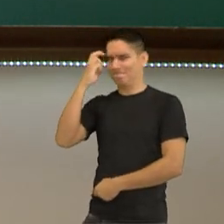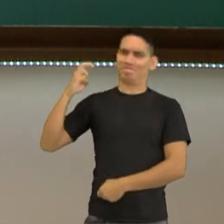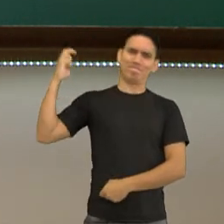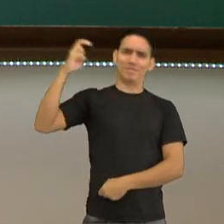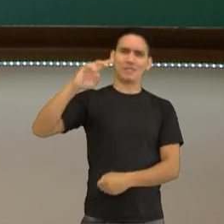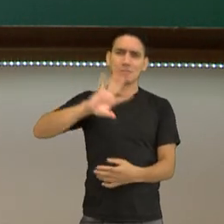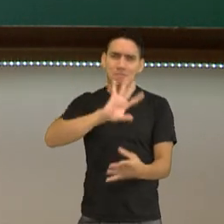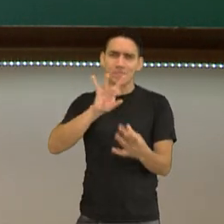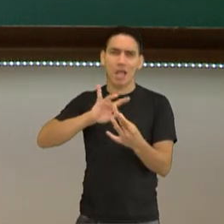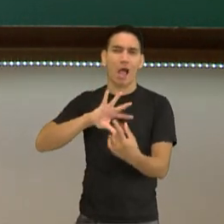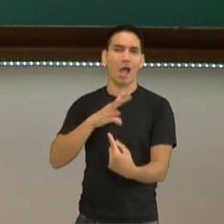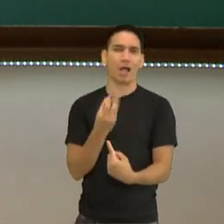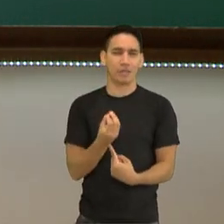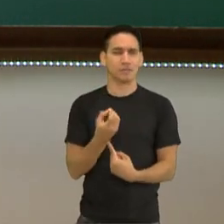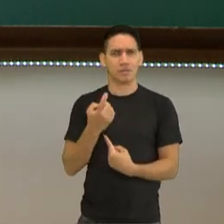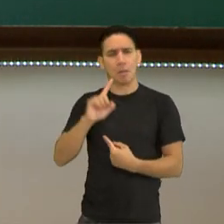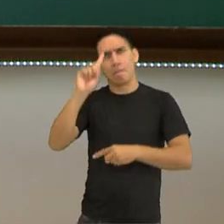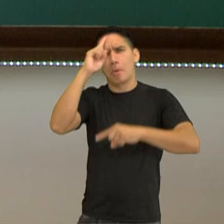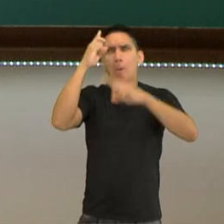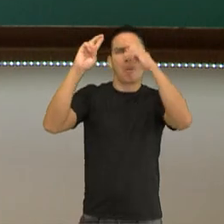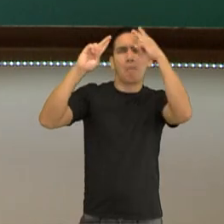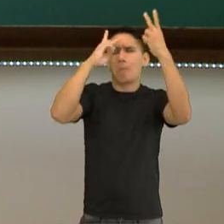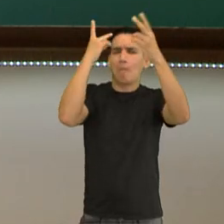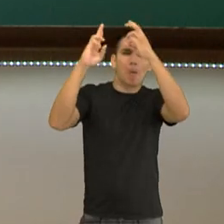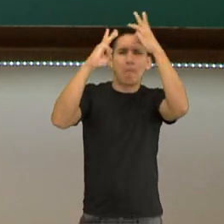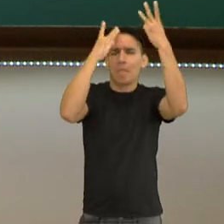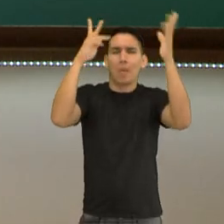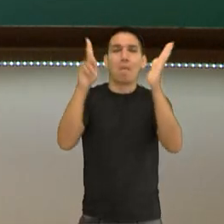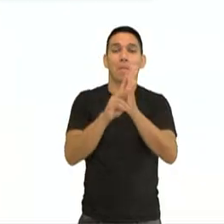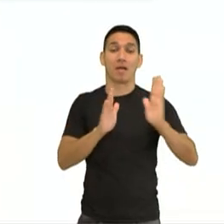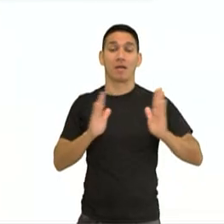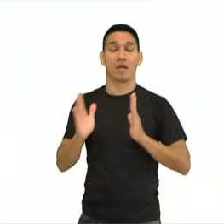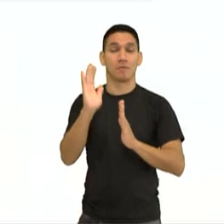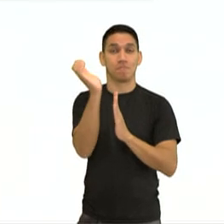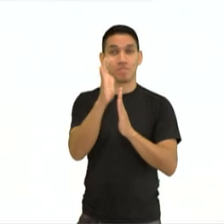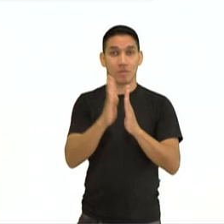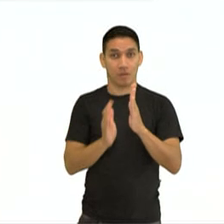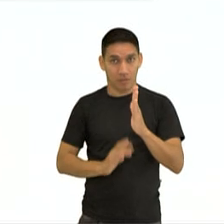arte, né, compositor, maior compositor barroco,